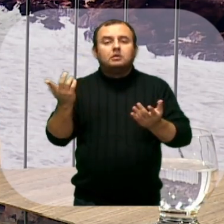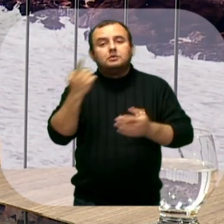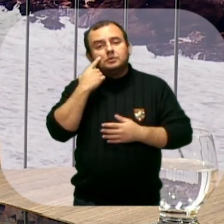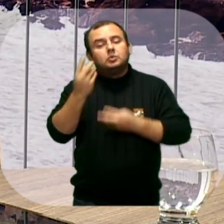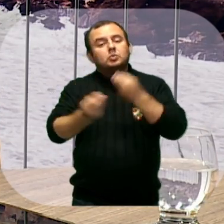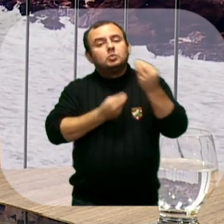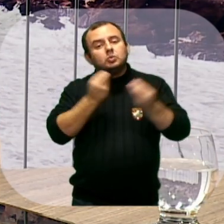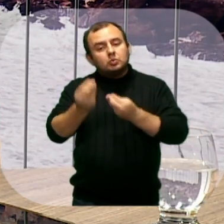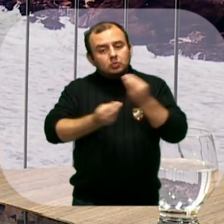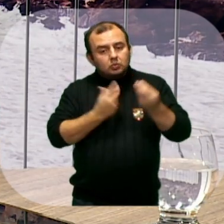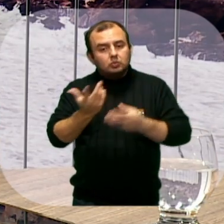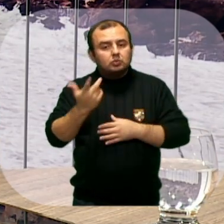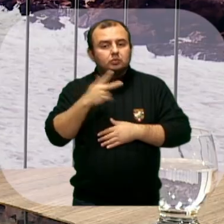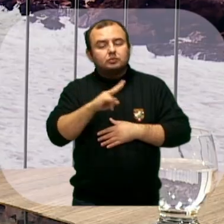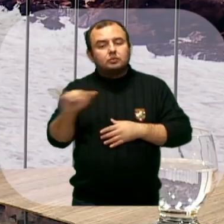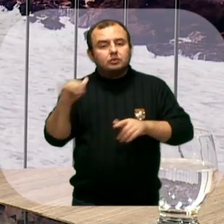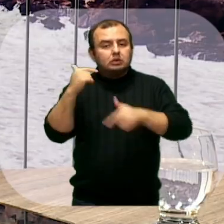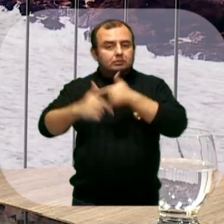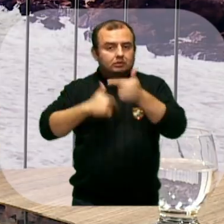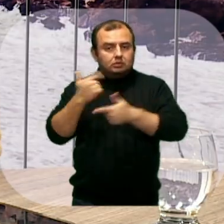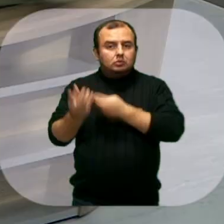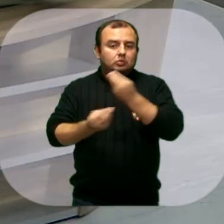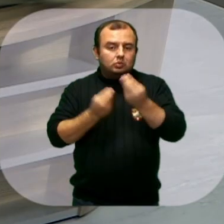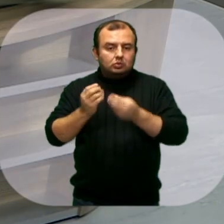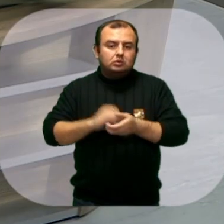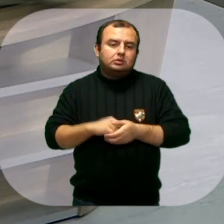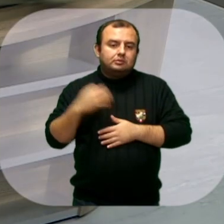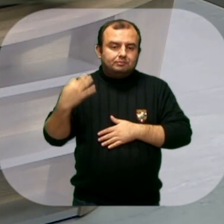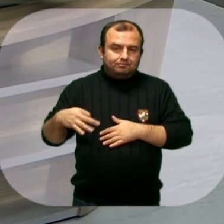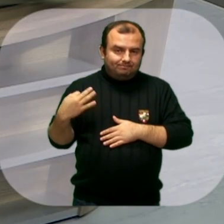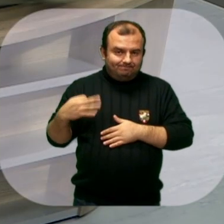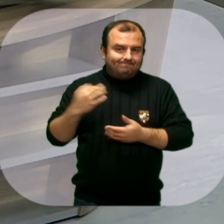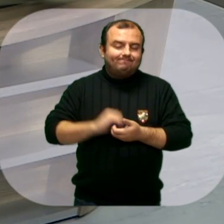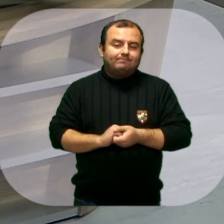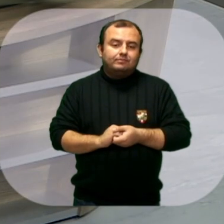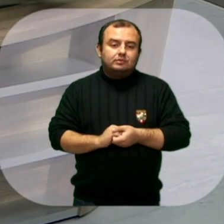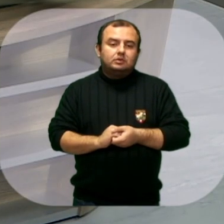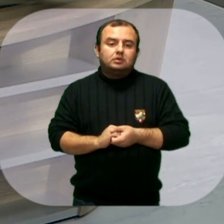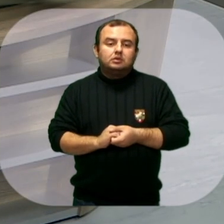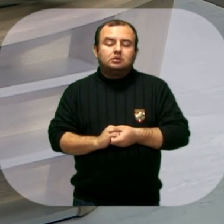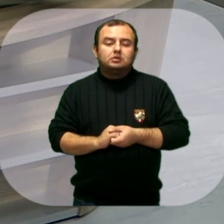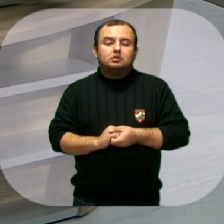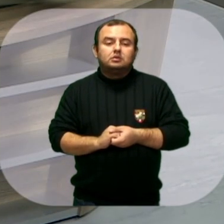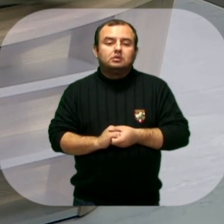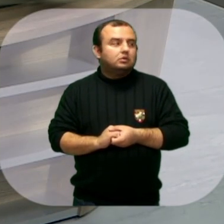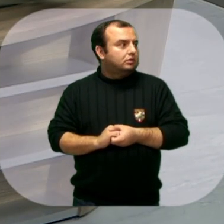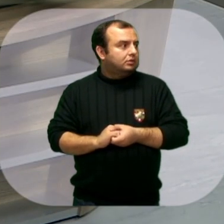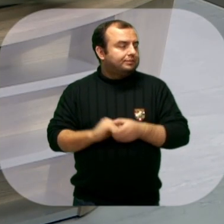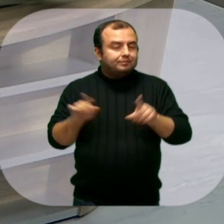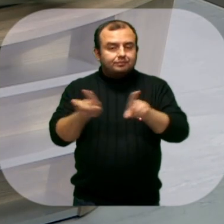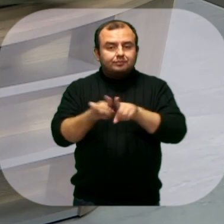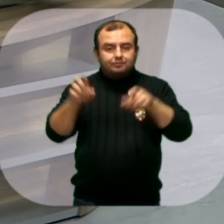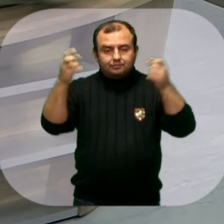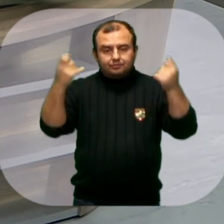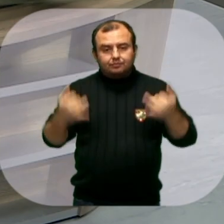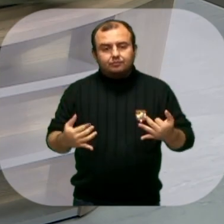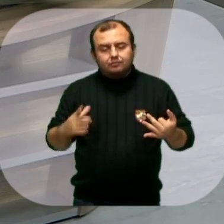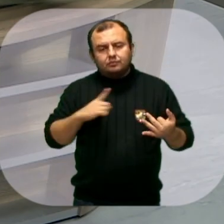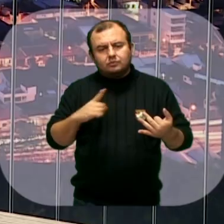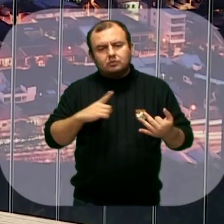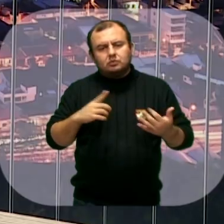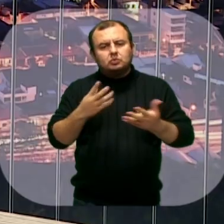da maneira com que vai ser trabalhado. Com certeza. E assim, você falou que vocês